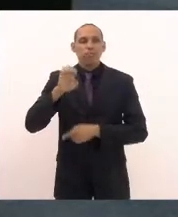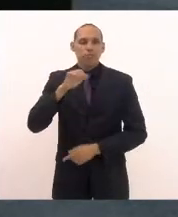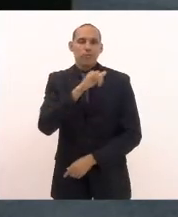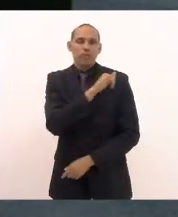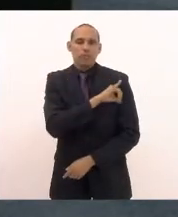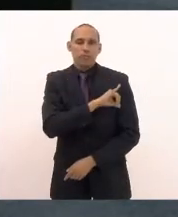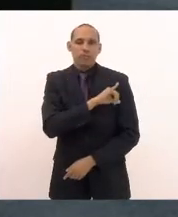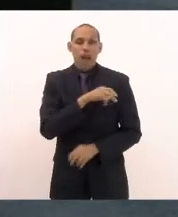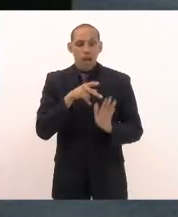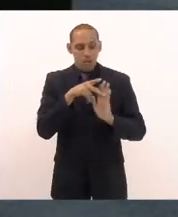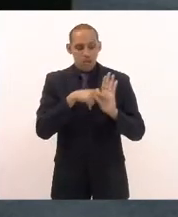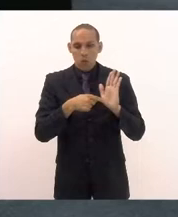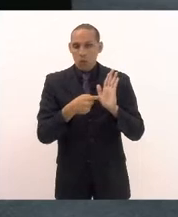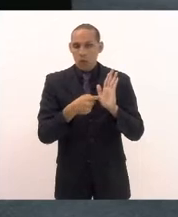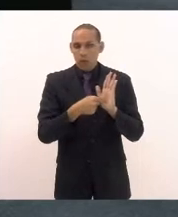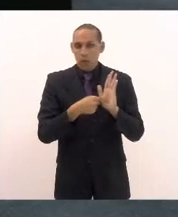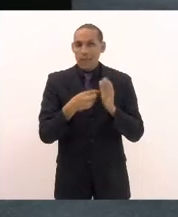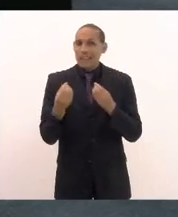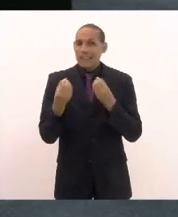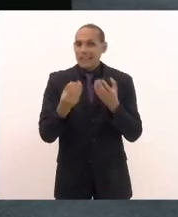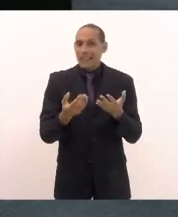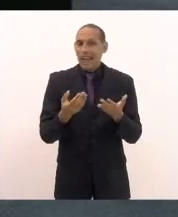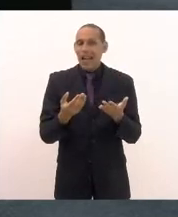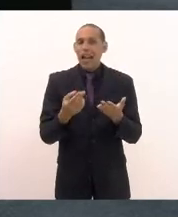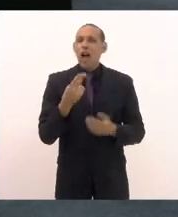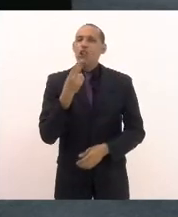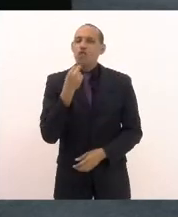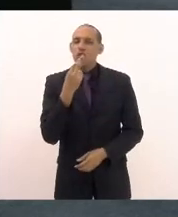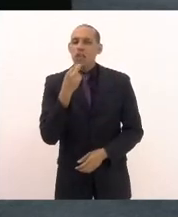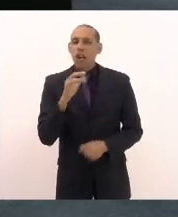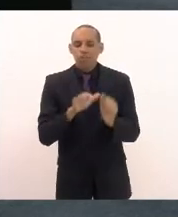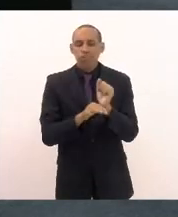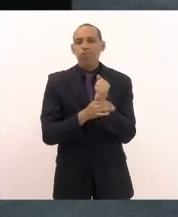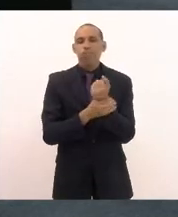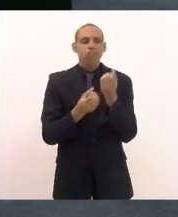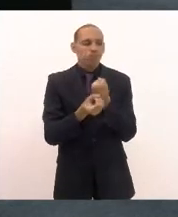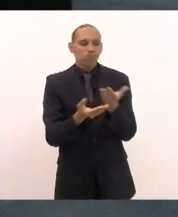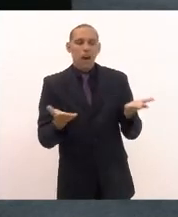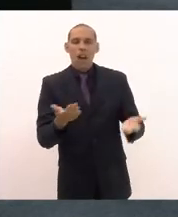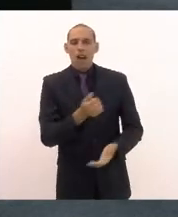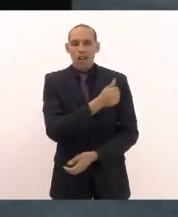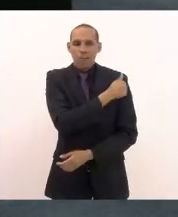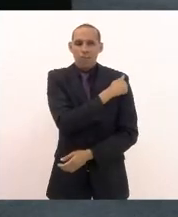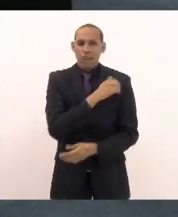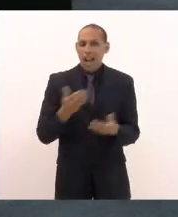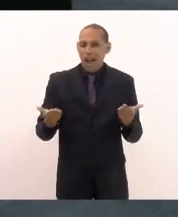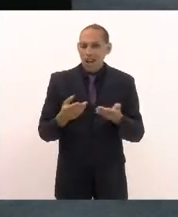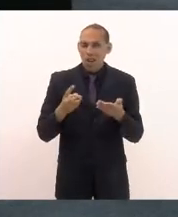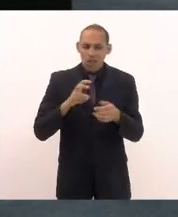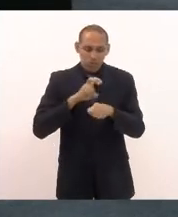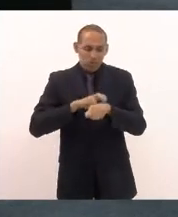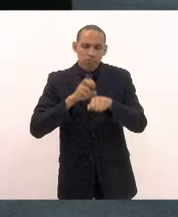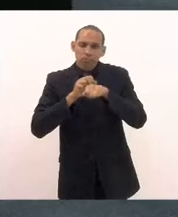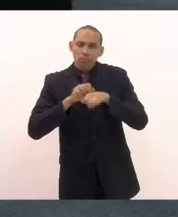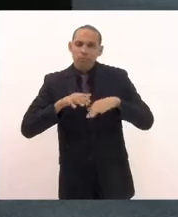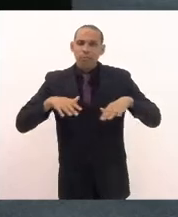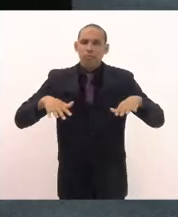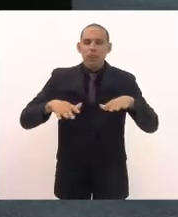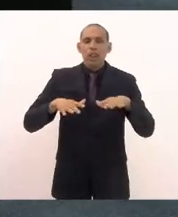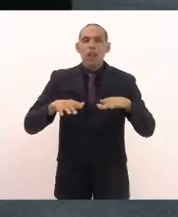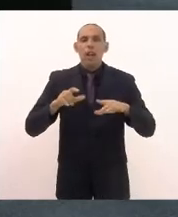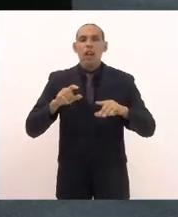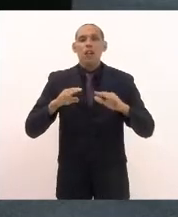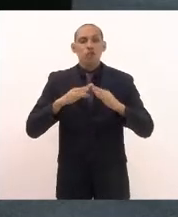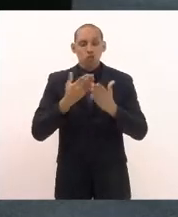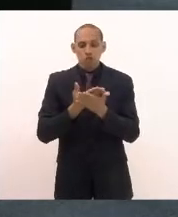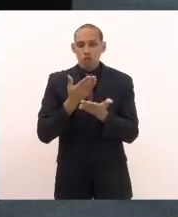visa garantir segurança nutricional para os nossos estudantes. A gente está vindo de uma pandemia que fez com que as escolas ficassem